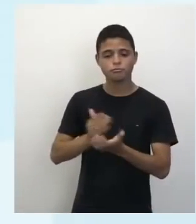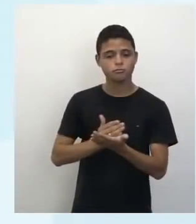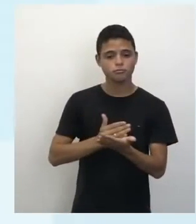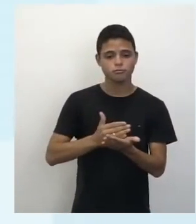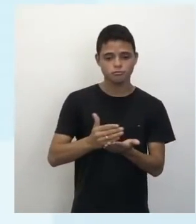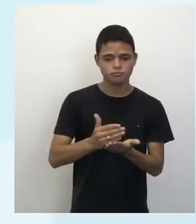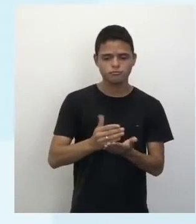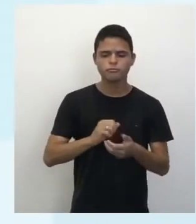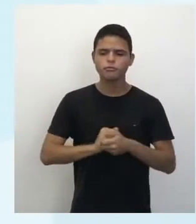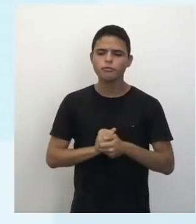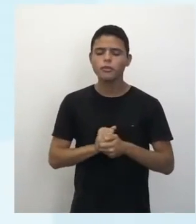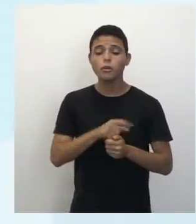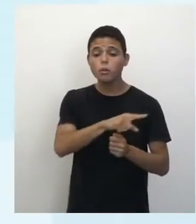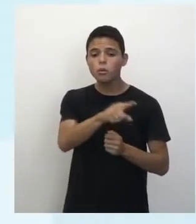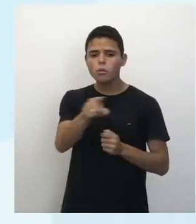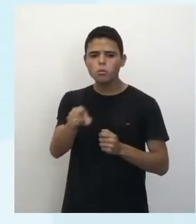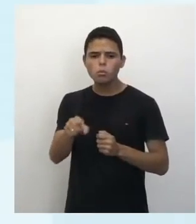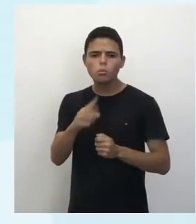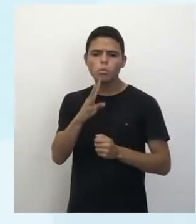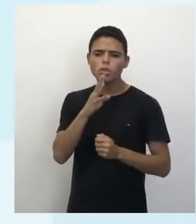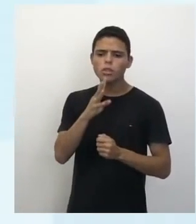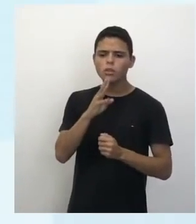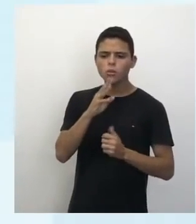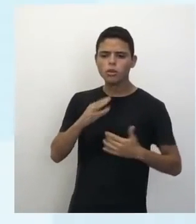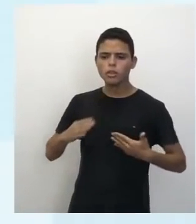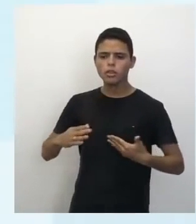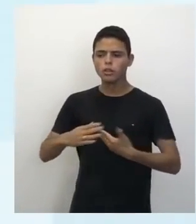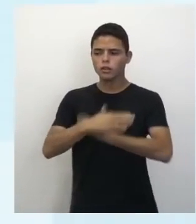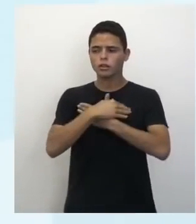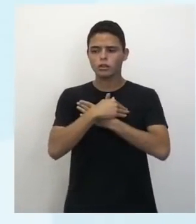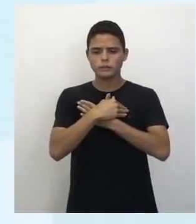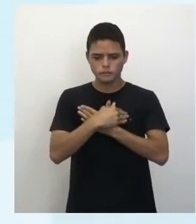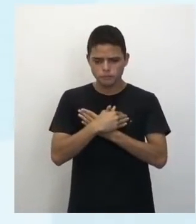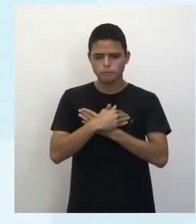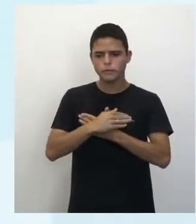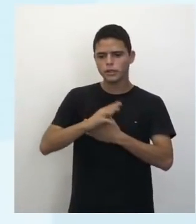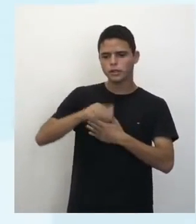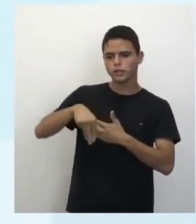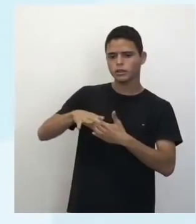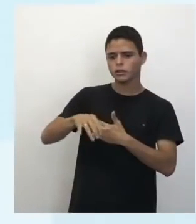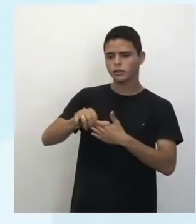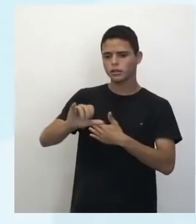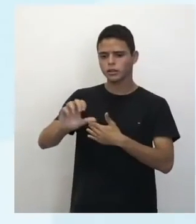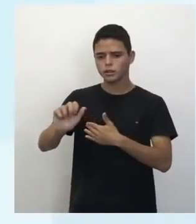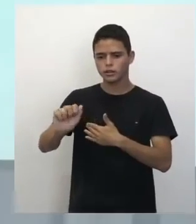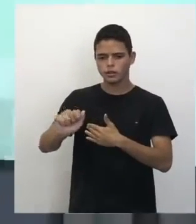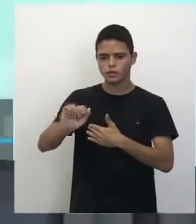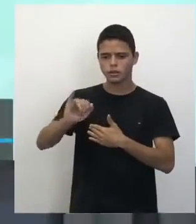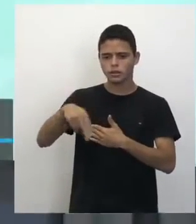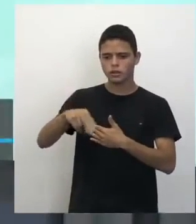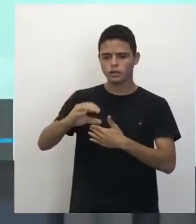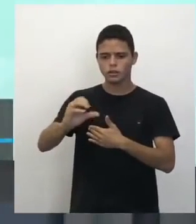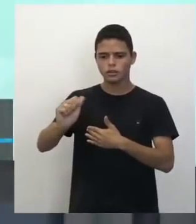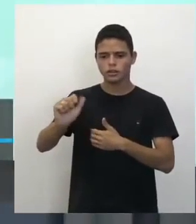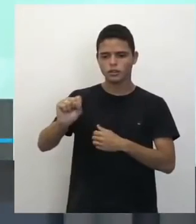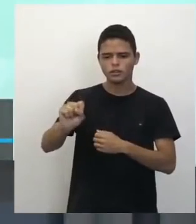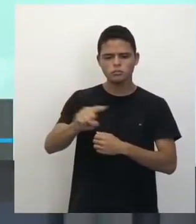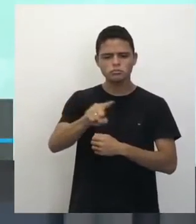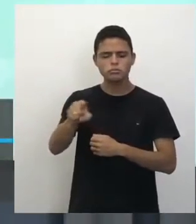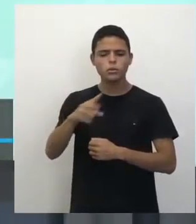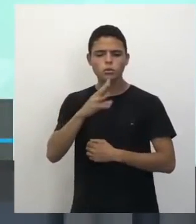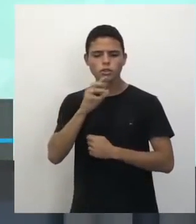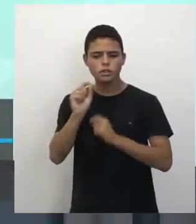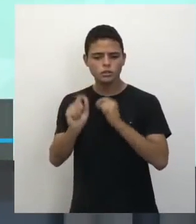Atenção! O que você conhece sobre os astecas, maias e incas? Dedinho no teclado,